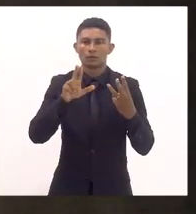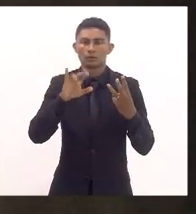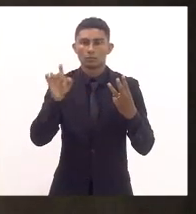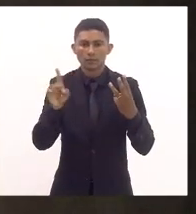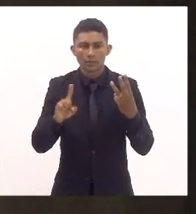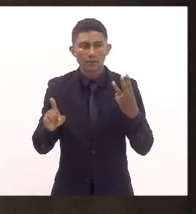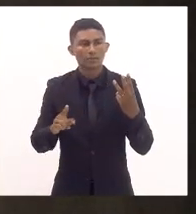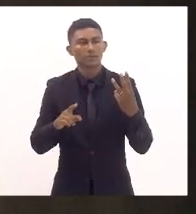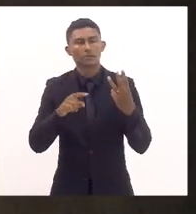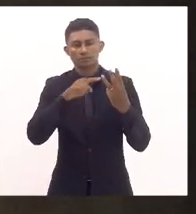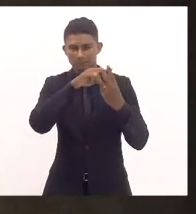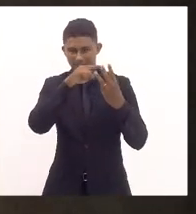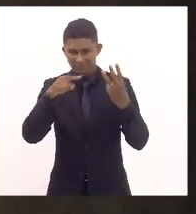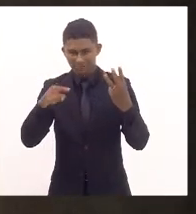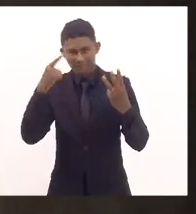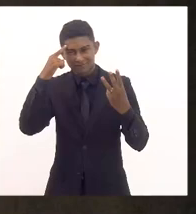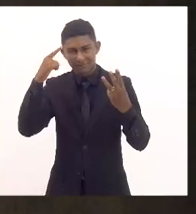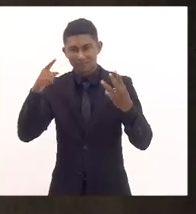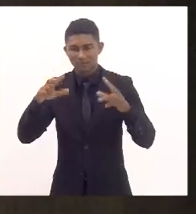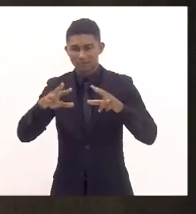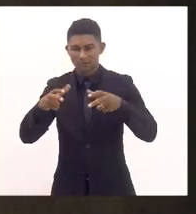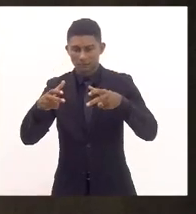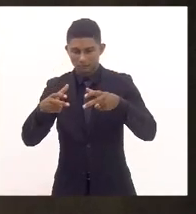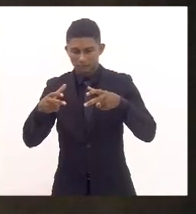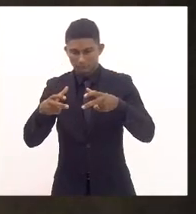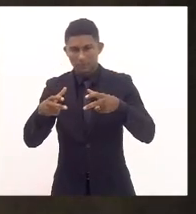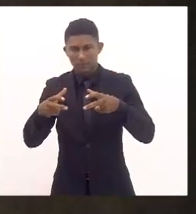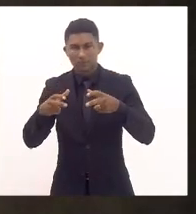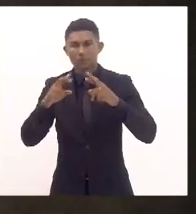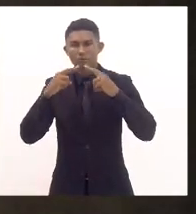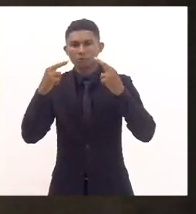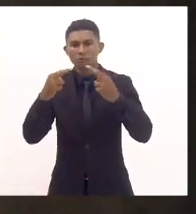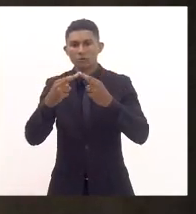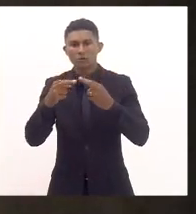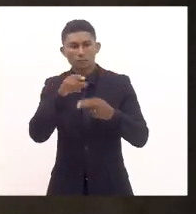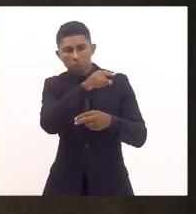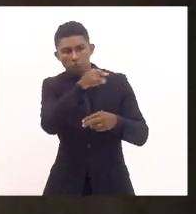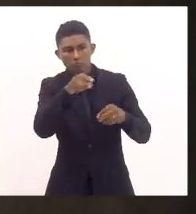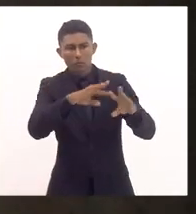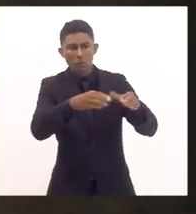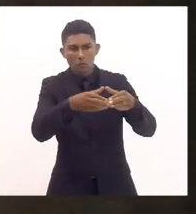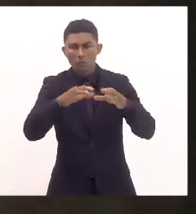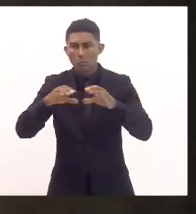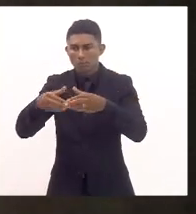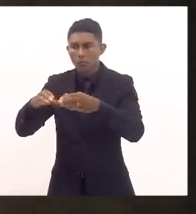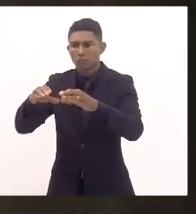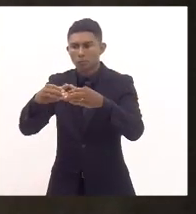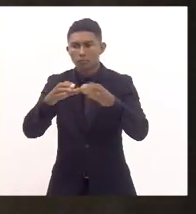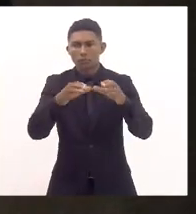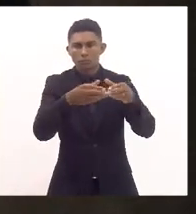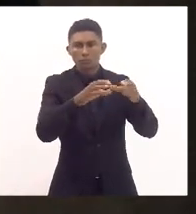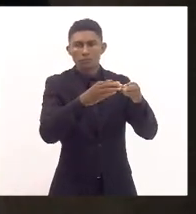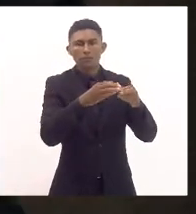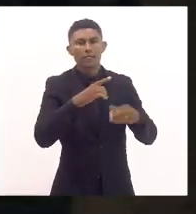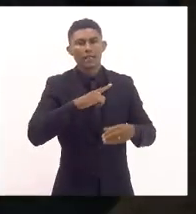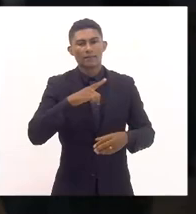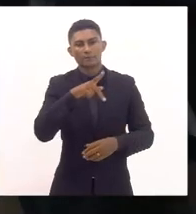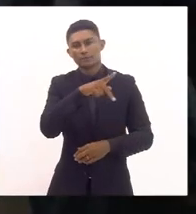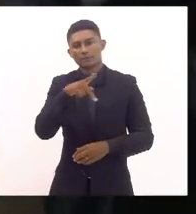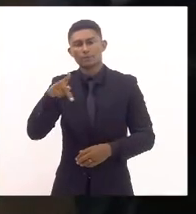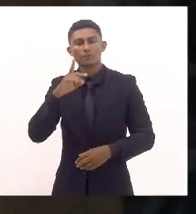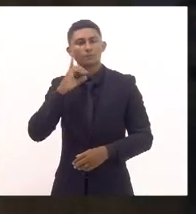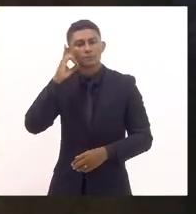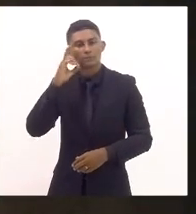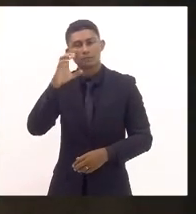outros nós participamos daquela comissão especial sobre as agências reguladoras ou presidida pelo Deputado